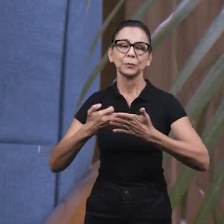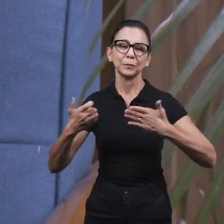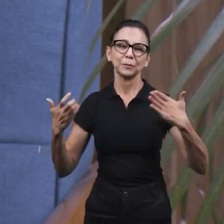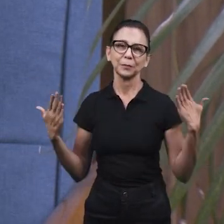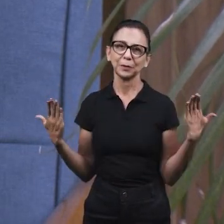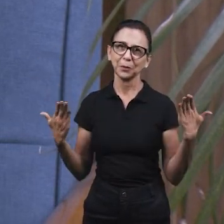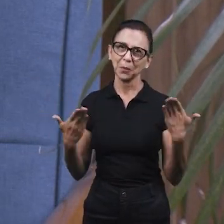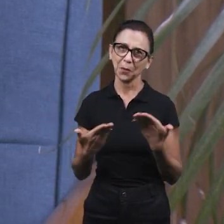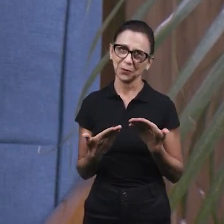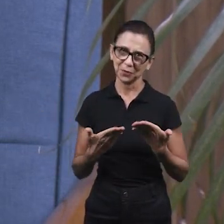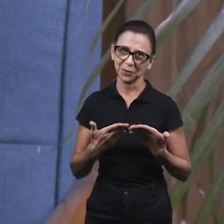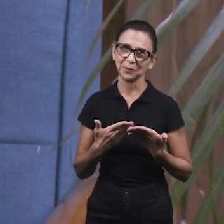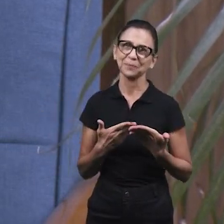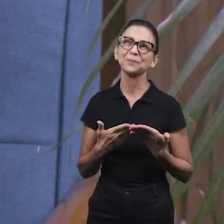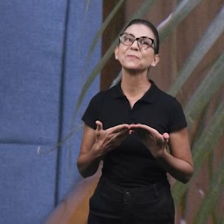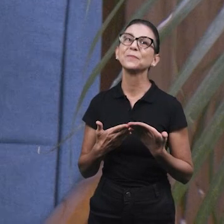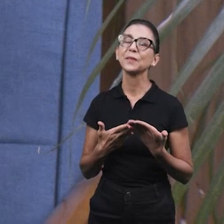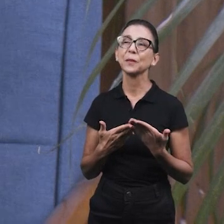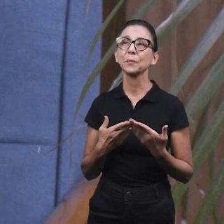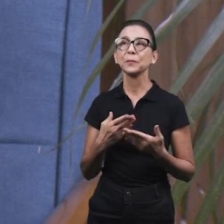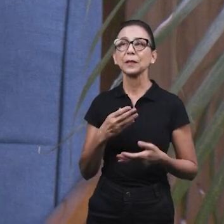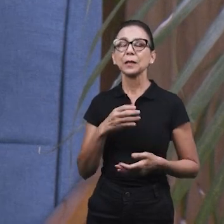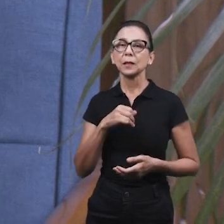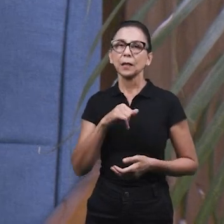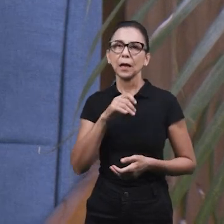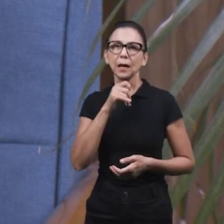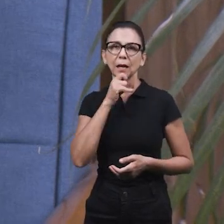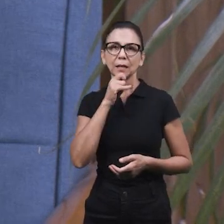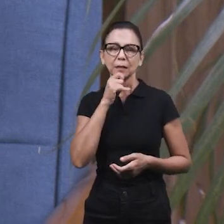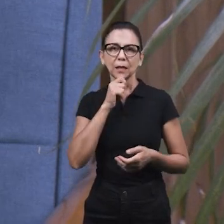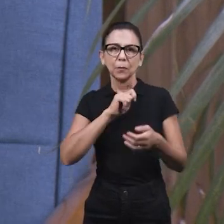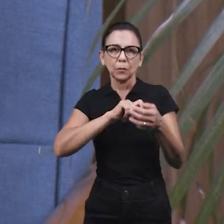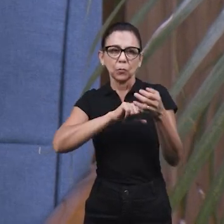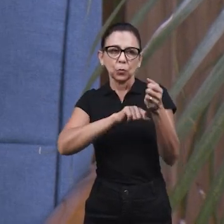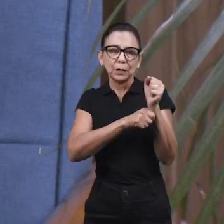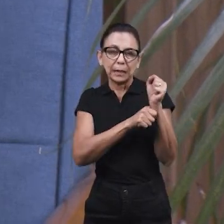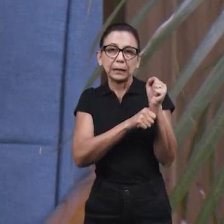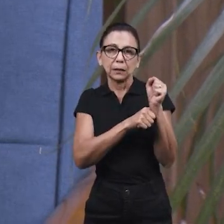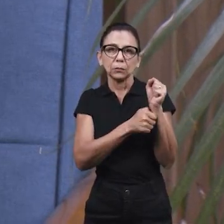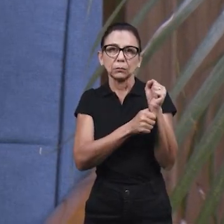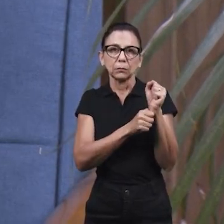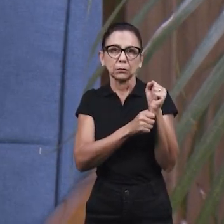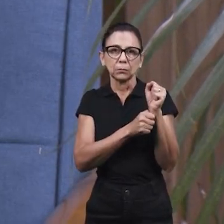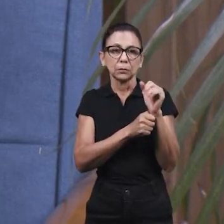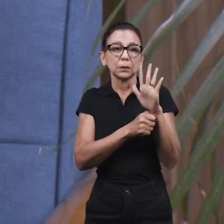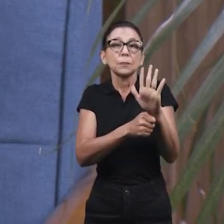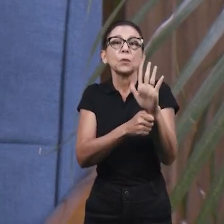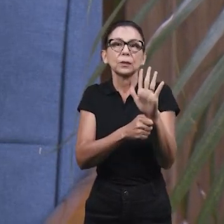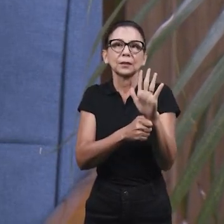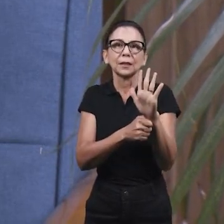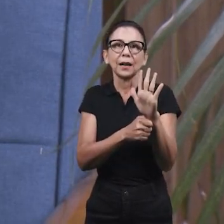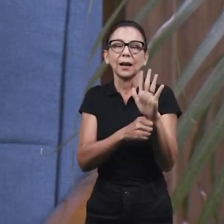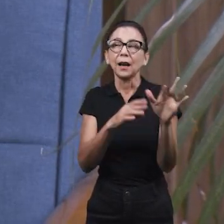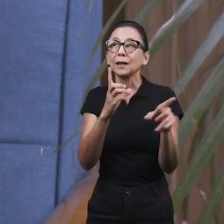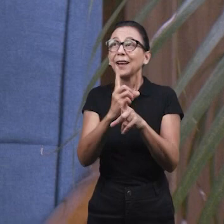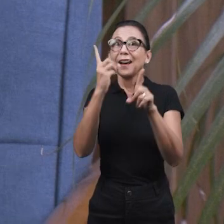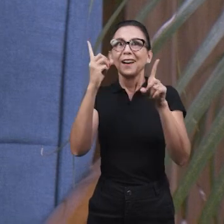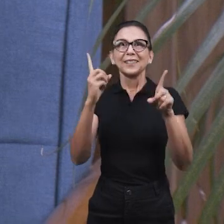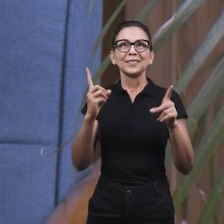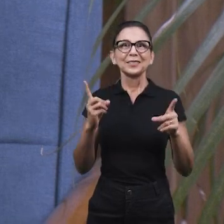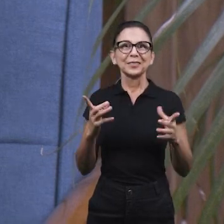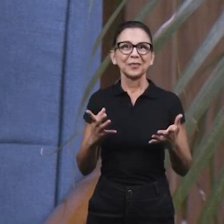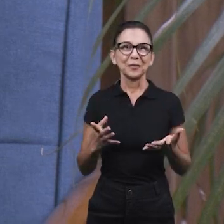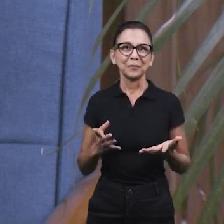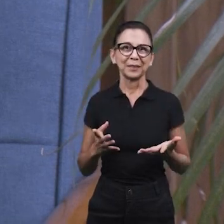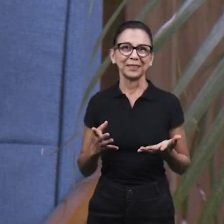que se revela é o que está em oculto, né? Quando se revela alguma coisa que estava em oculto. Então, a revelação